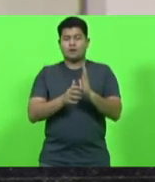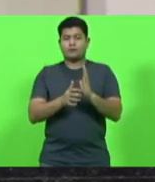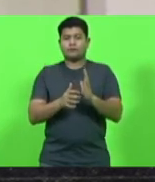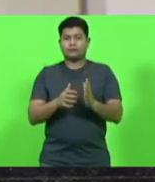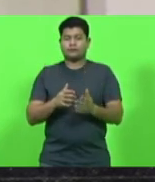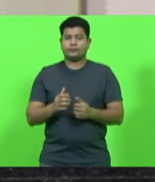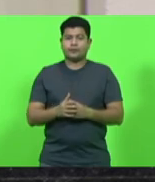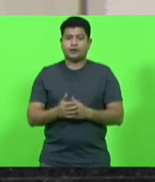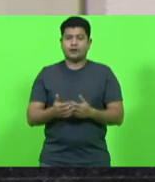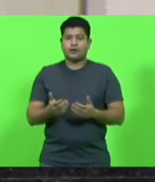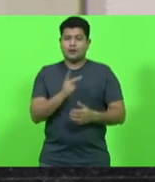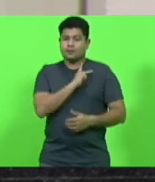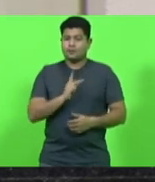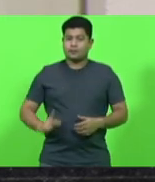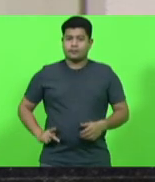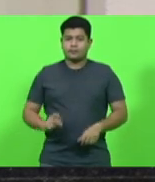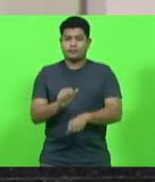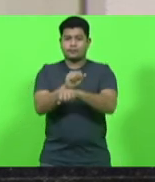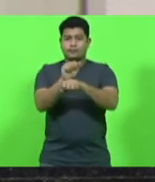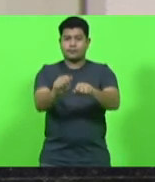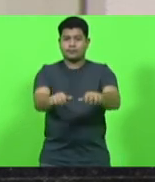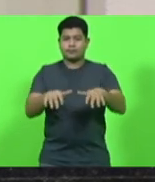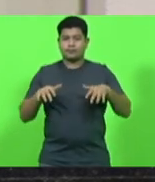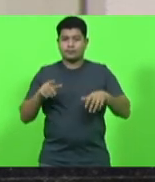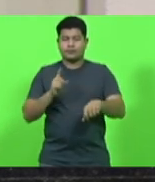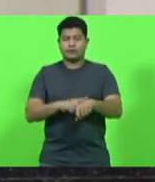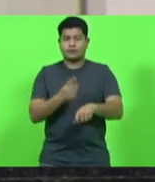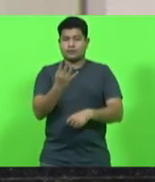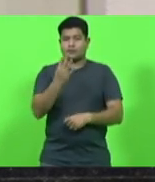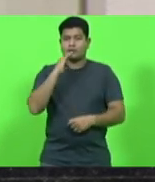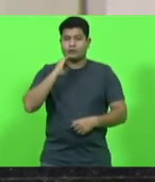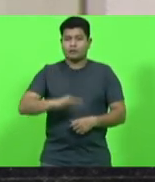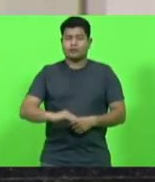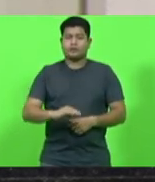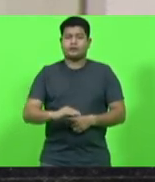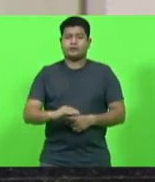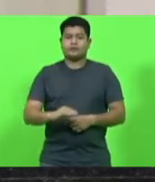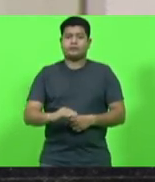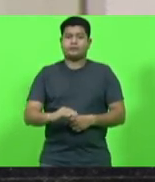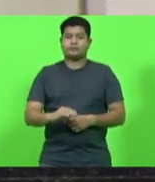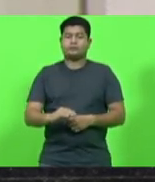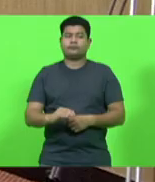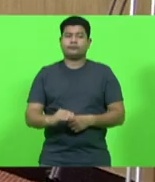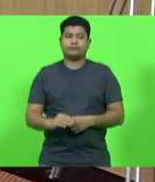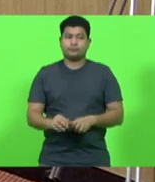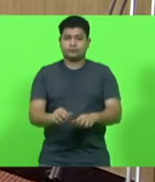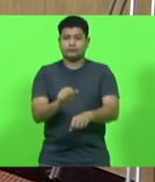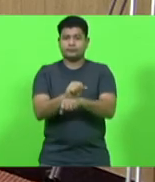presidente suspende a sessão até às 16 horas. Está suspensa a sessão.